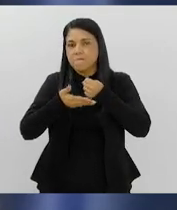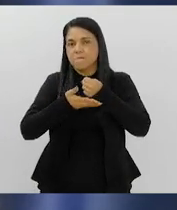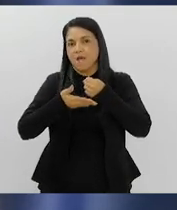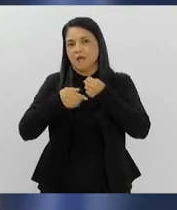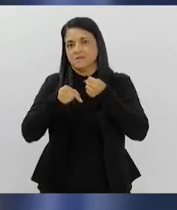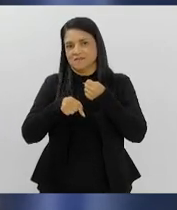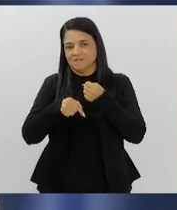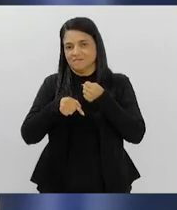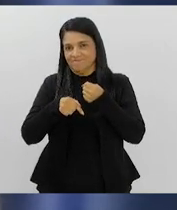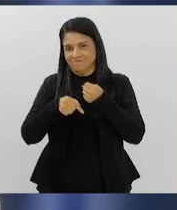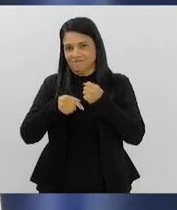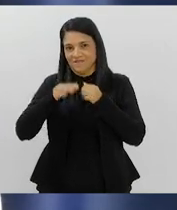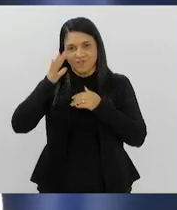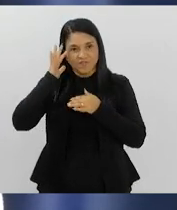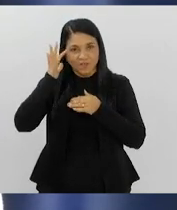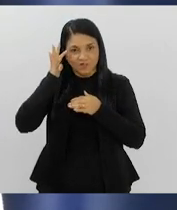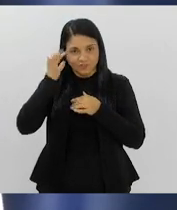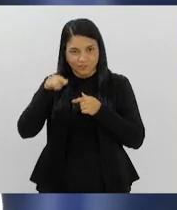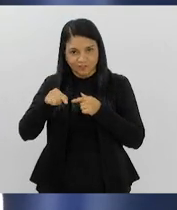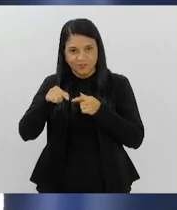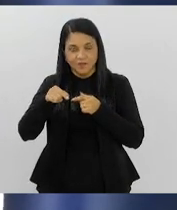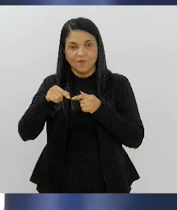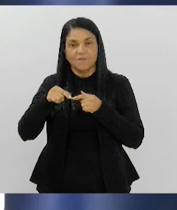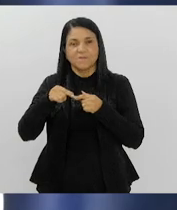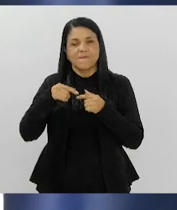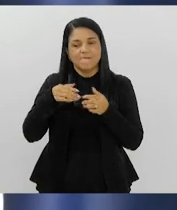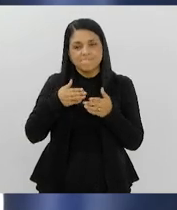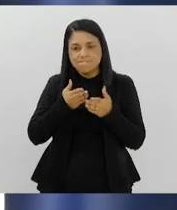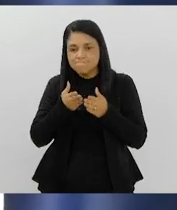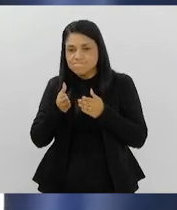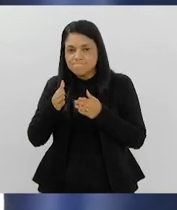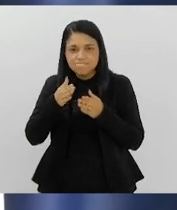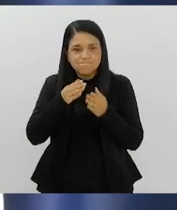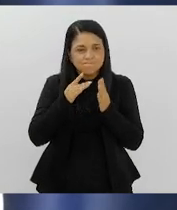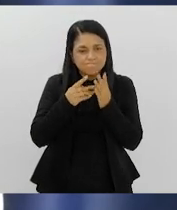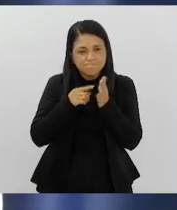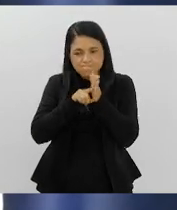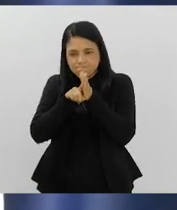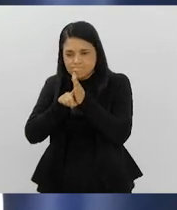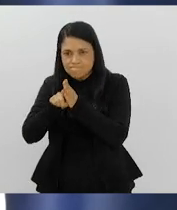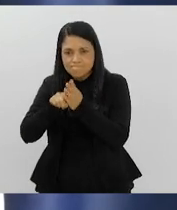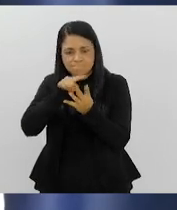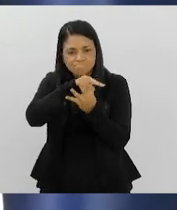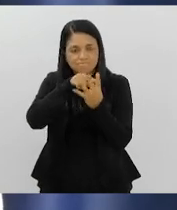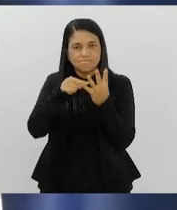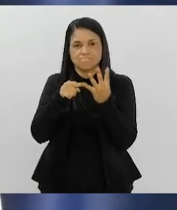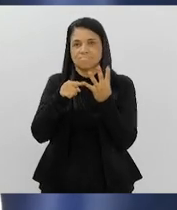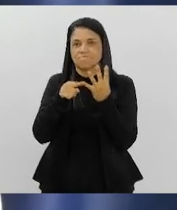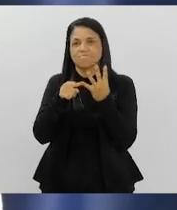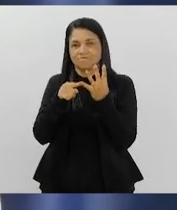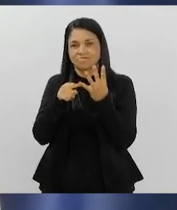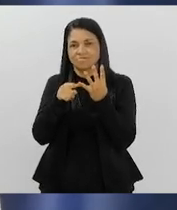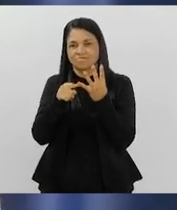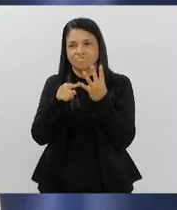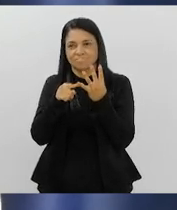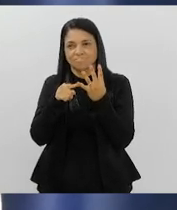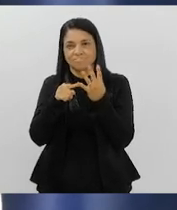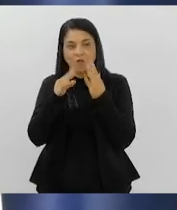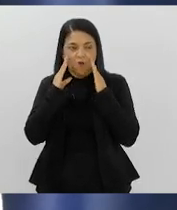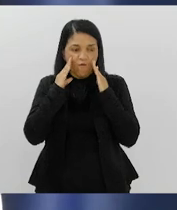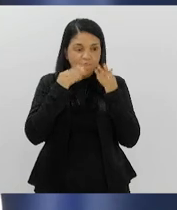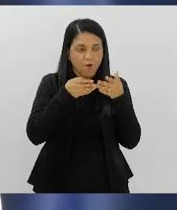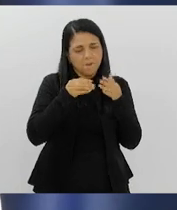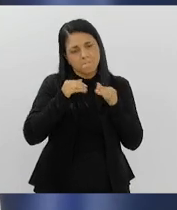o radicalizado, ele navega entre essas quatro pilares, vamos dizer assim, né, às vezes dando mais enfoque a um ou a